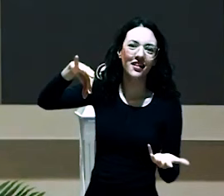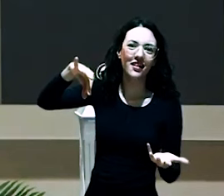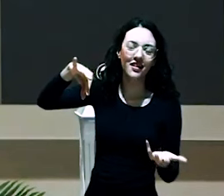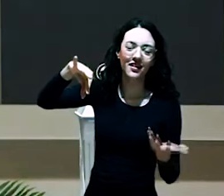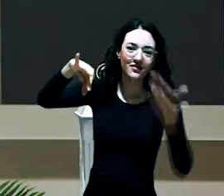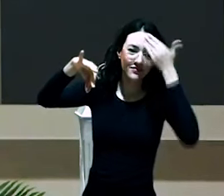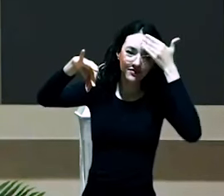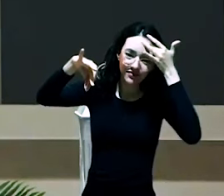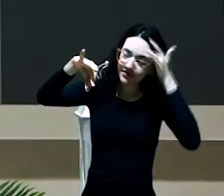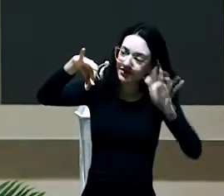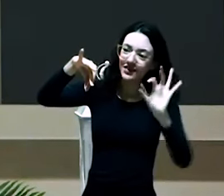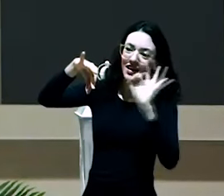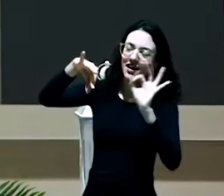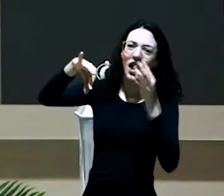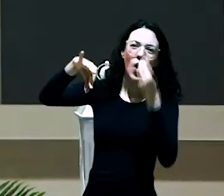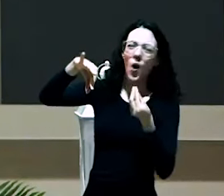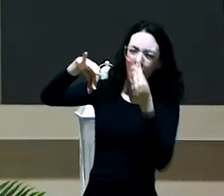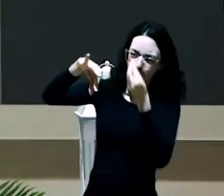Nem sabe adorar.